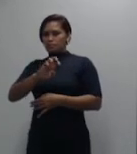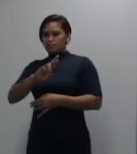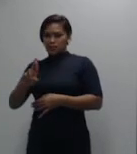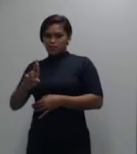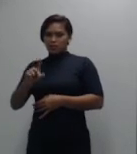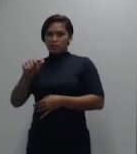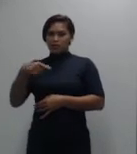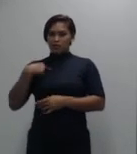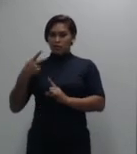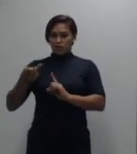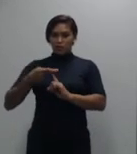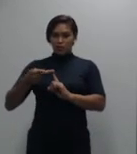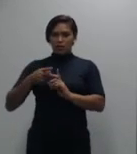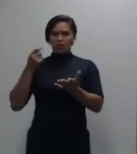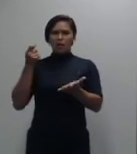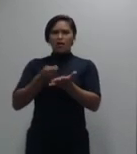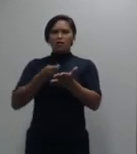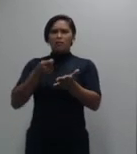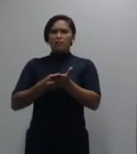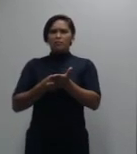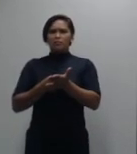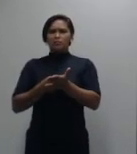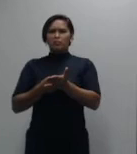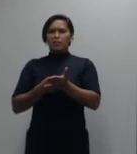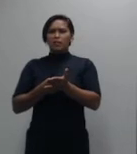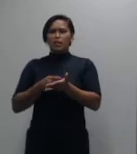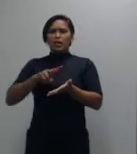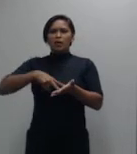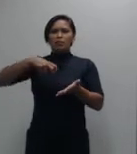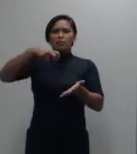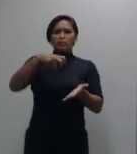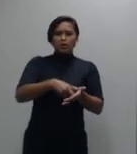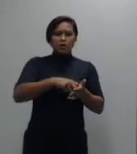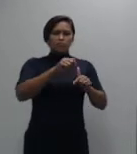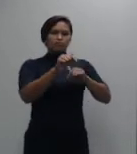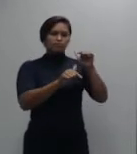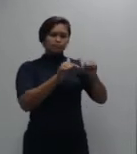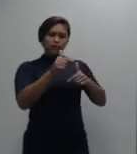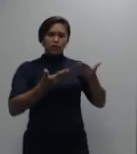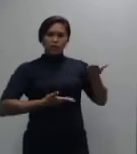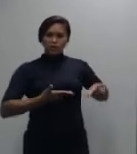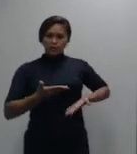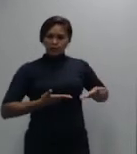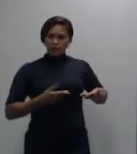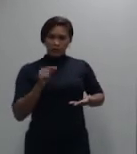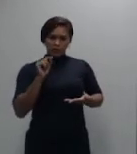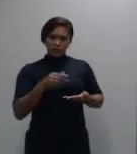a pagar vamos punitivo ao seu empregador até